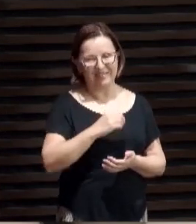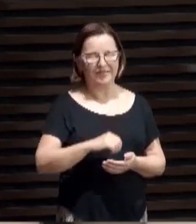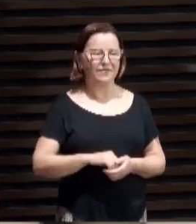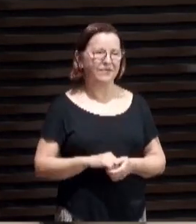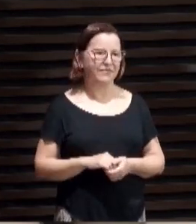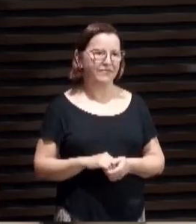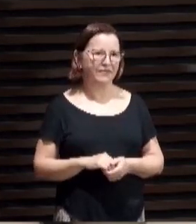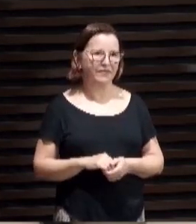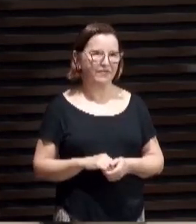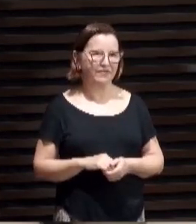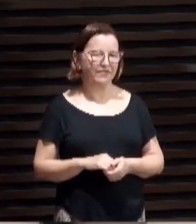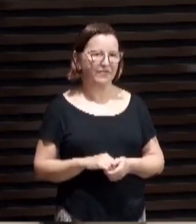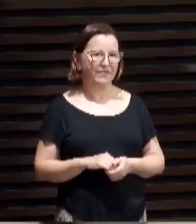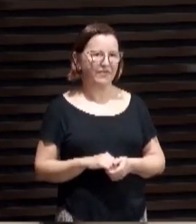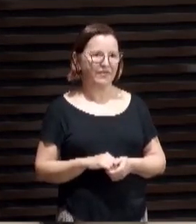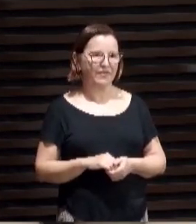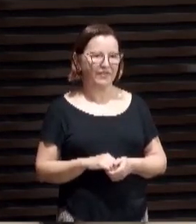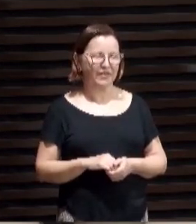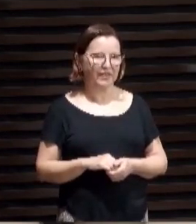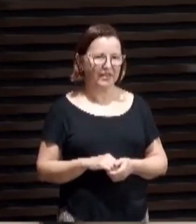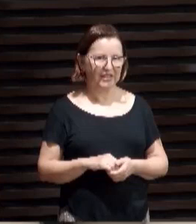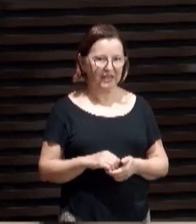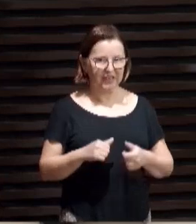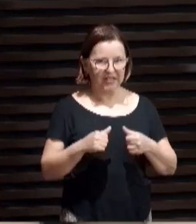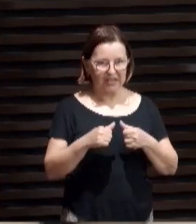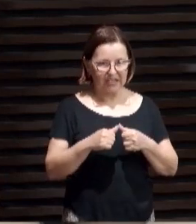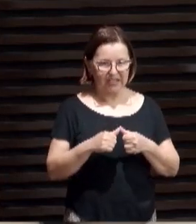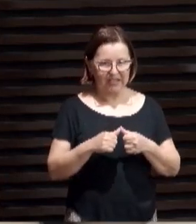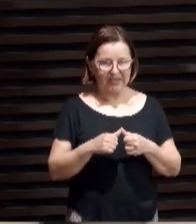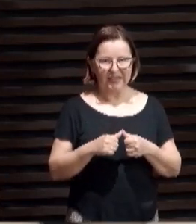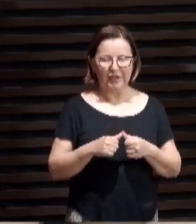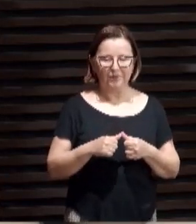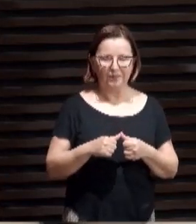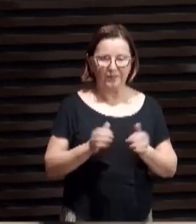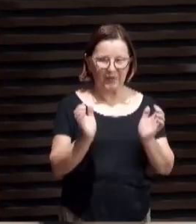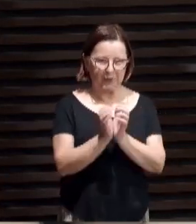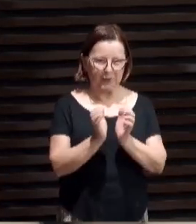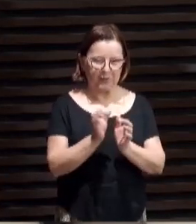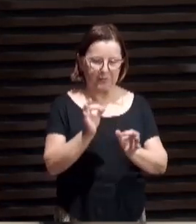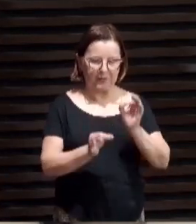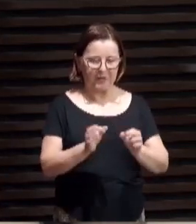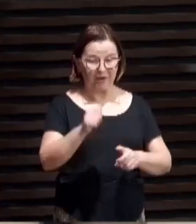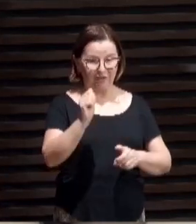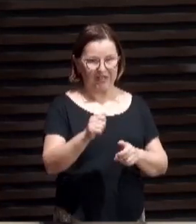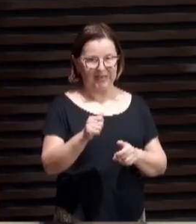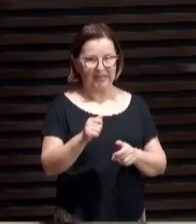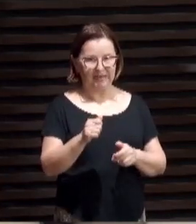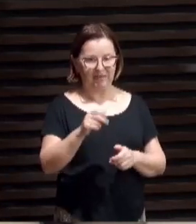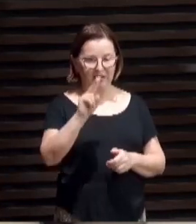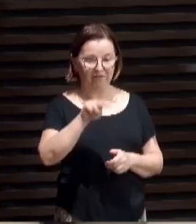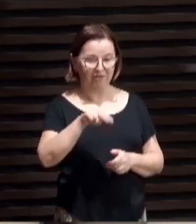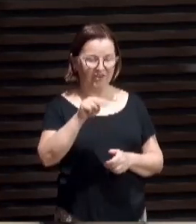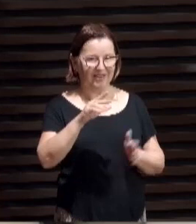Esse tribunal de párias espirituais examina Jesus sobre os discípulos e a doutrina.